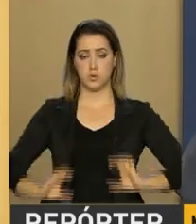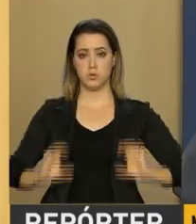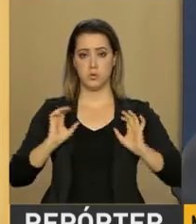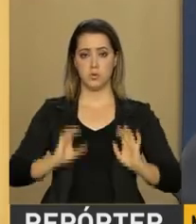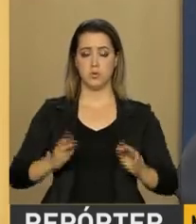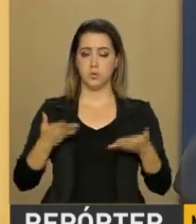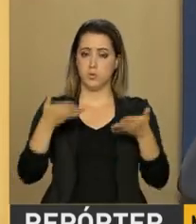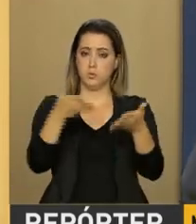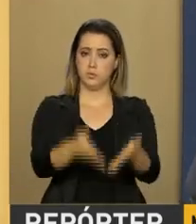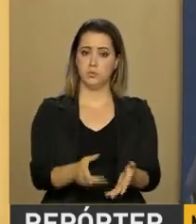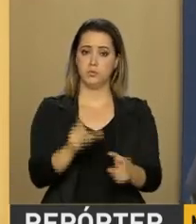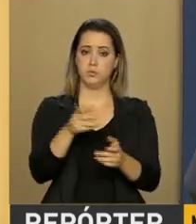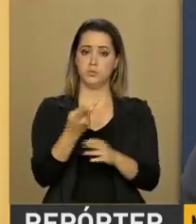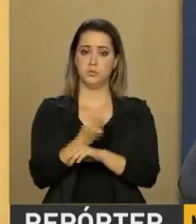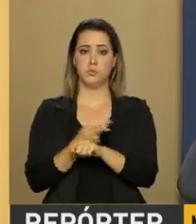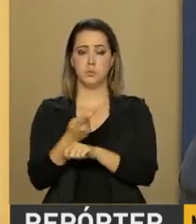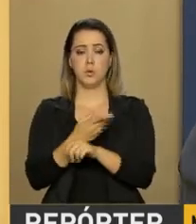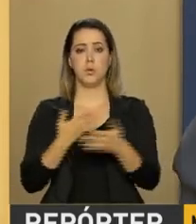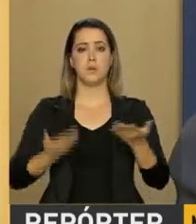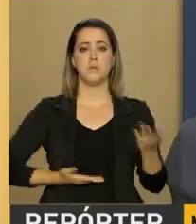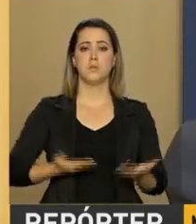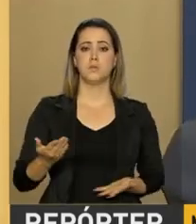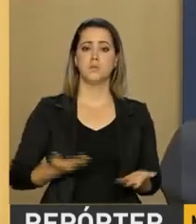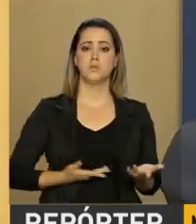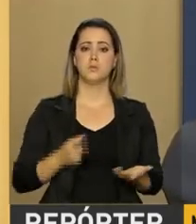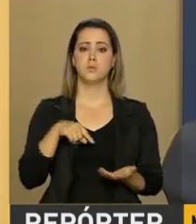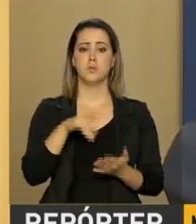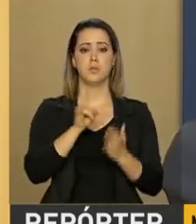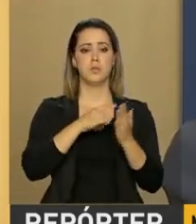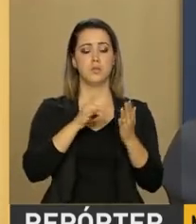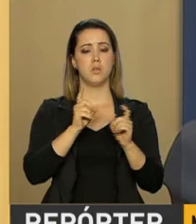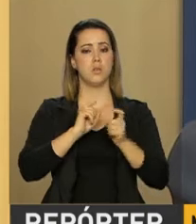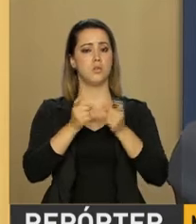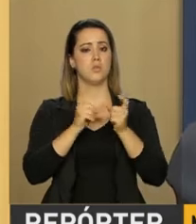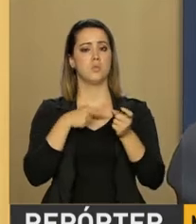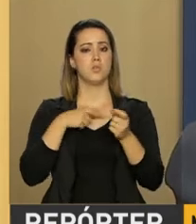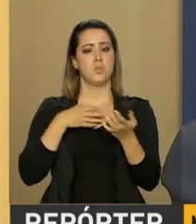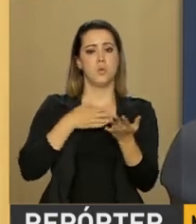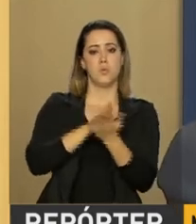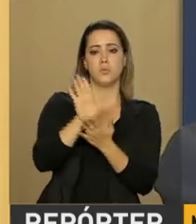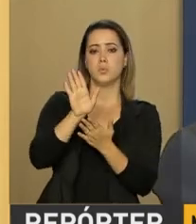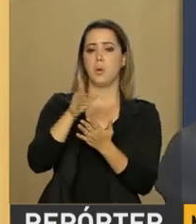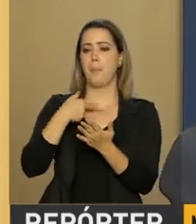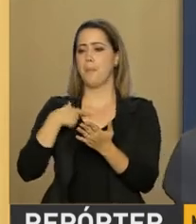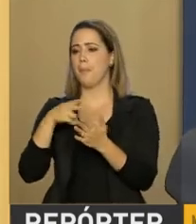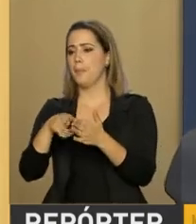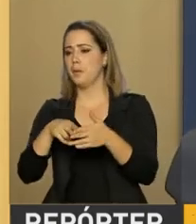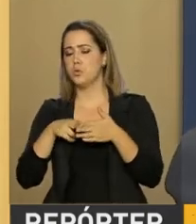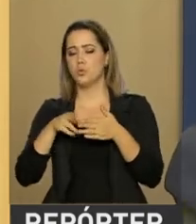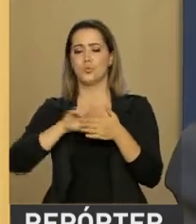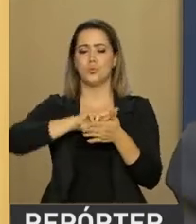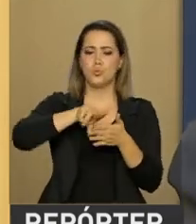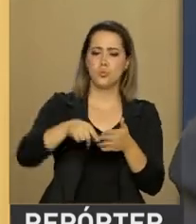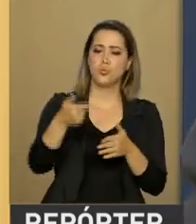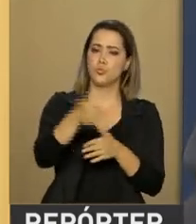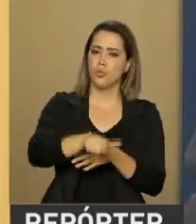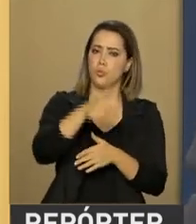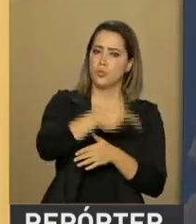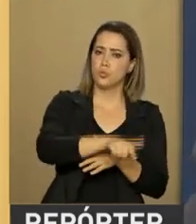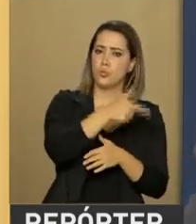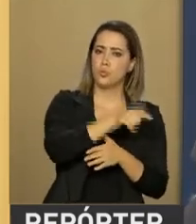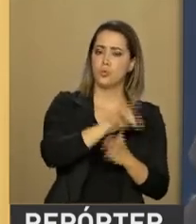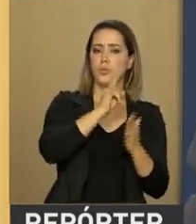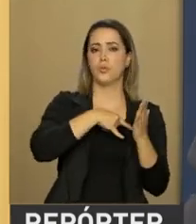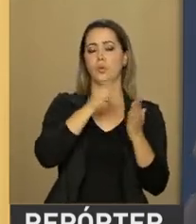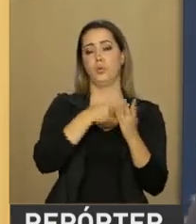administração pública solicitando um serviço à administração não faça várias vezes a mesma atenção no mesmo documento a idéia é que esse documento